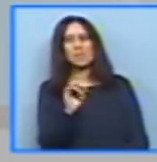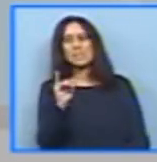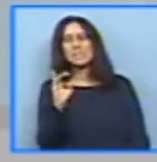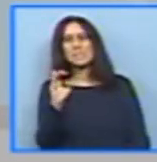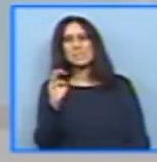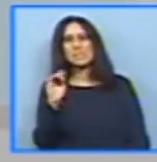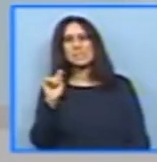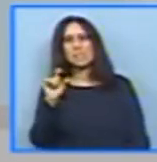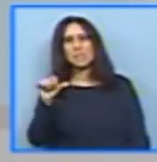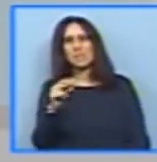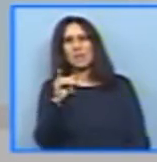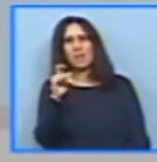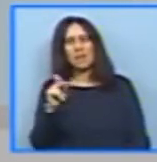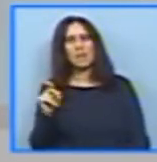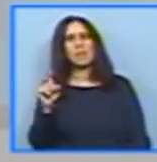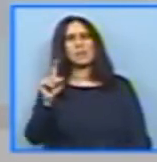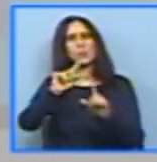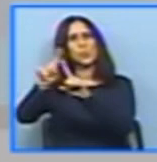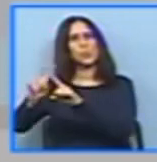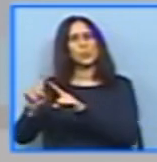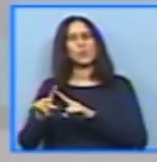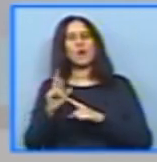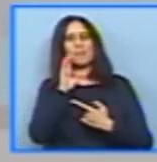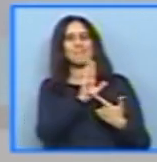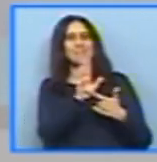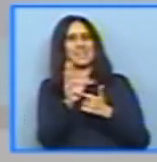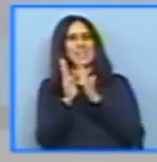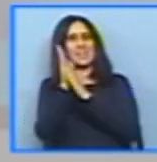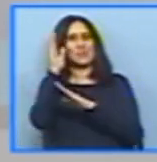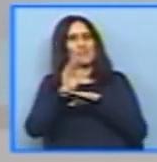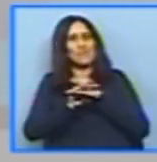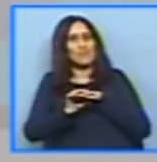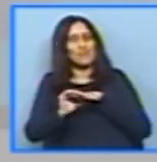Ezequiel e outros profetas, vão expressar de facto como o Deus da ternura.